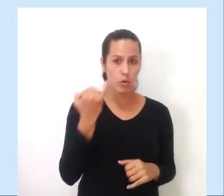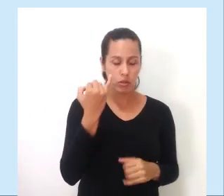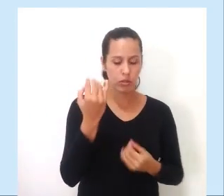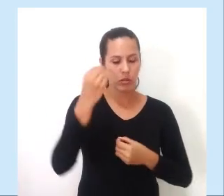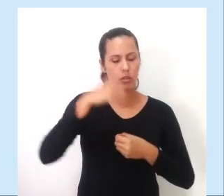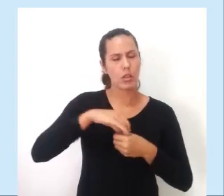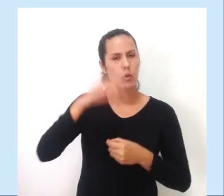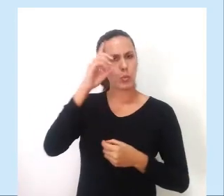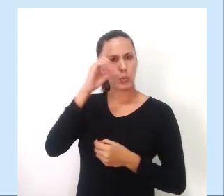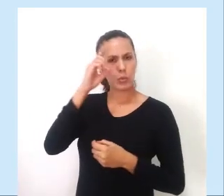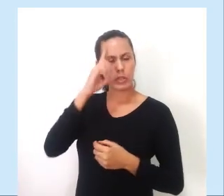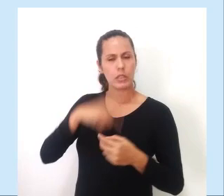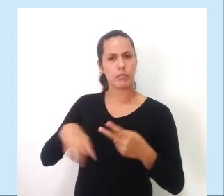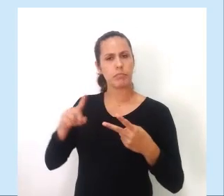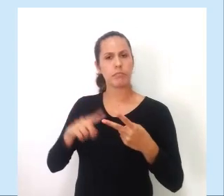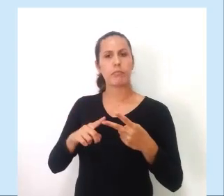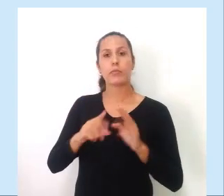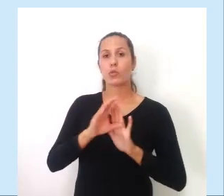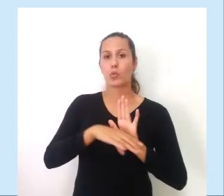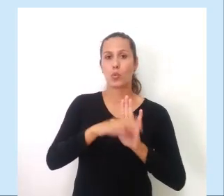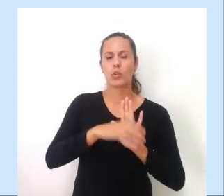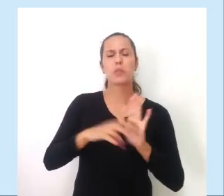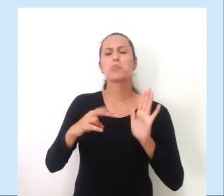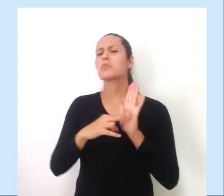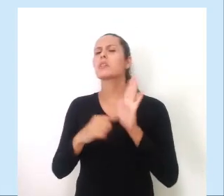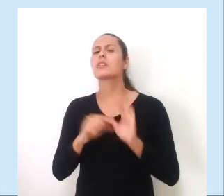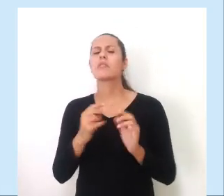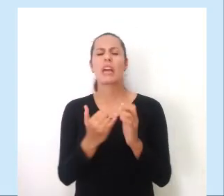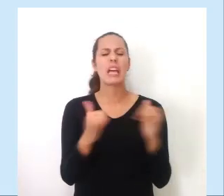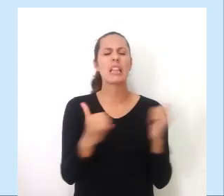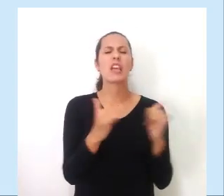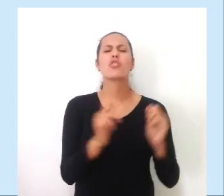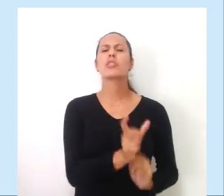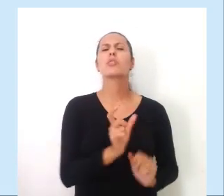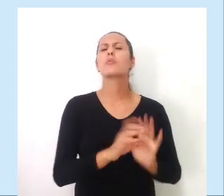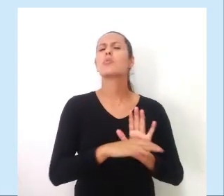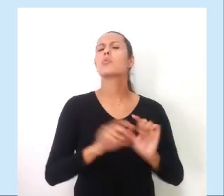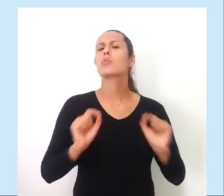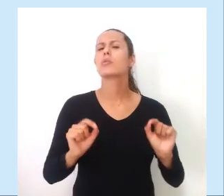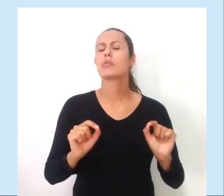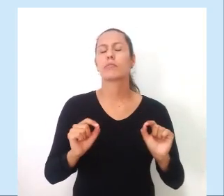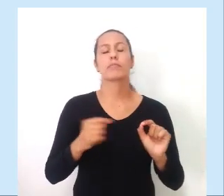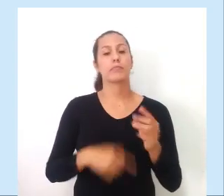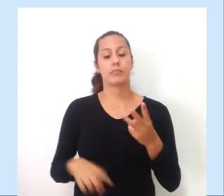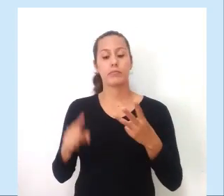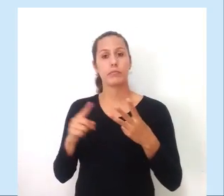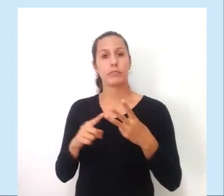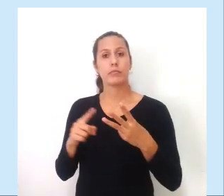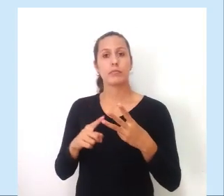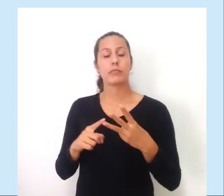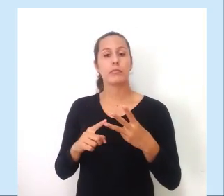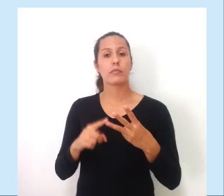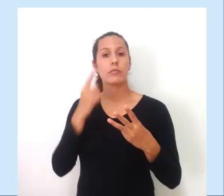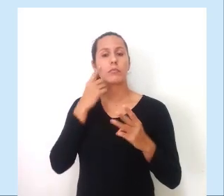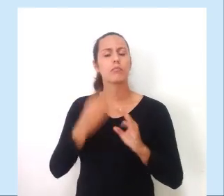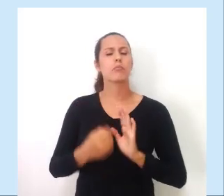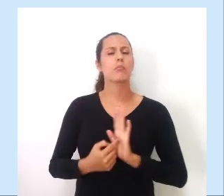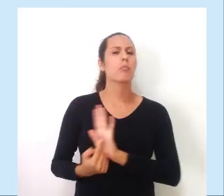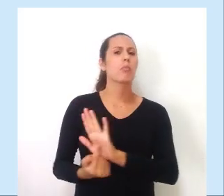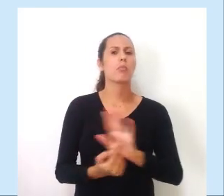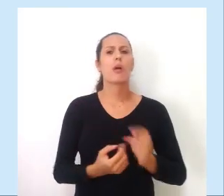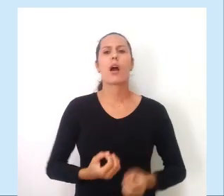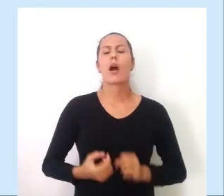vou falar o conceito, a definição, o que seria energia, e vou também tentar passar para